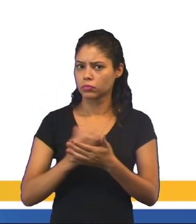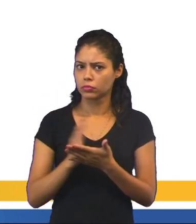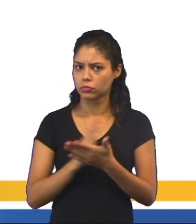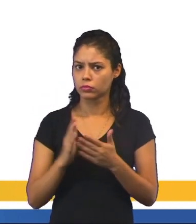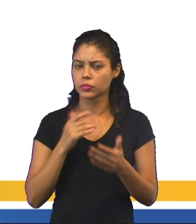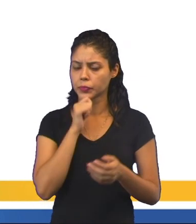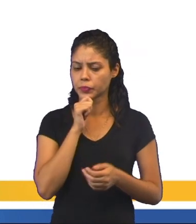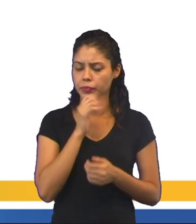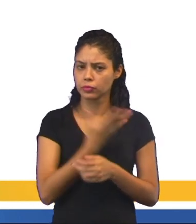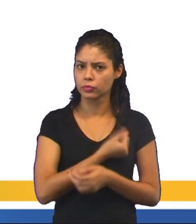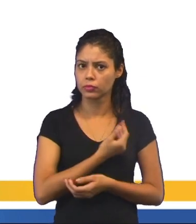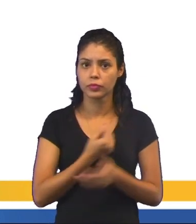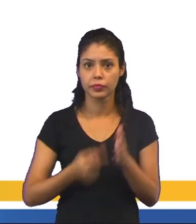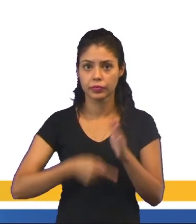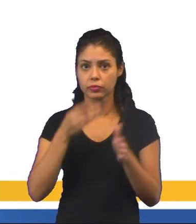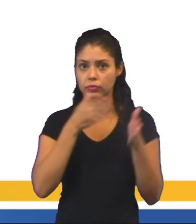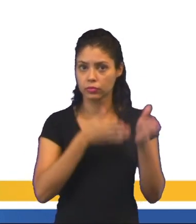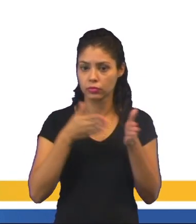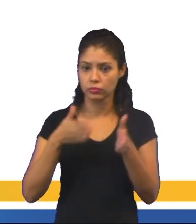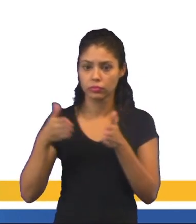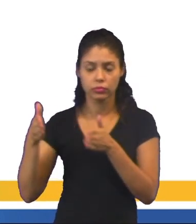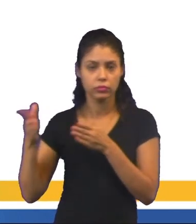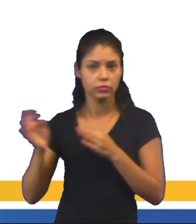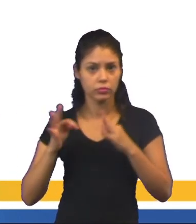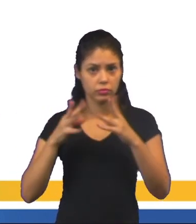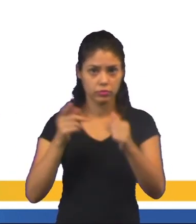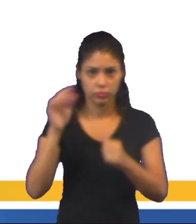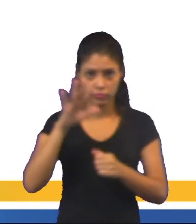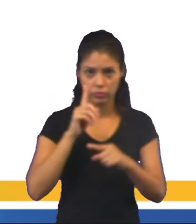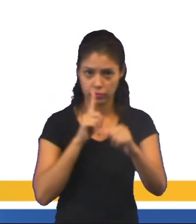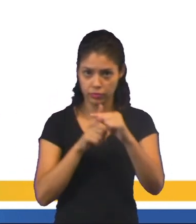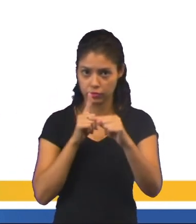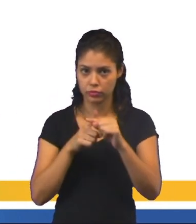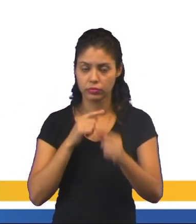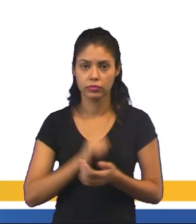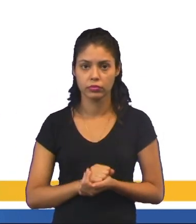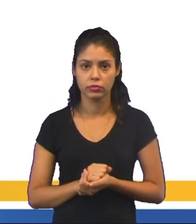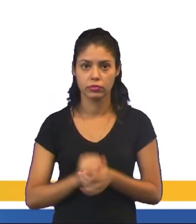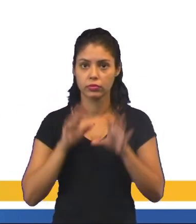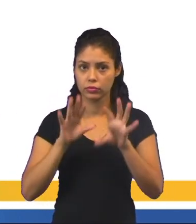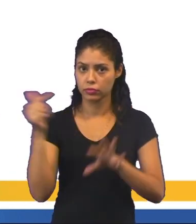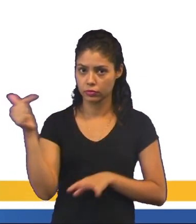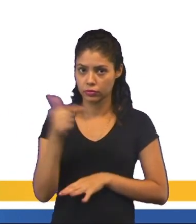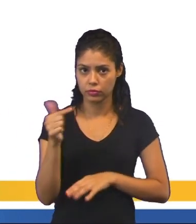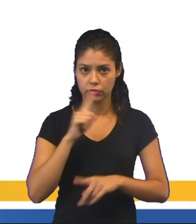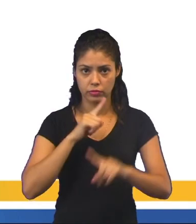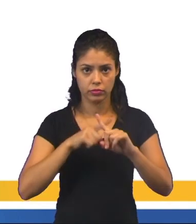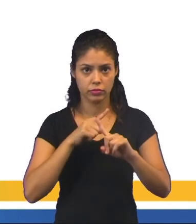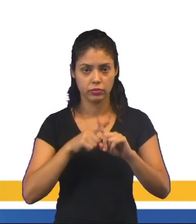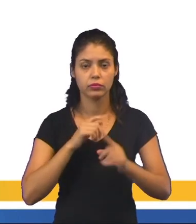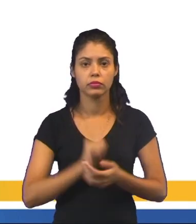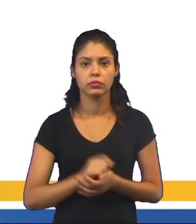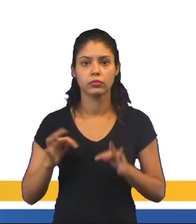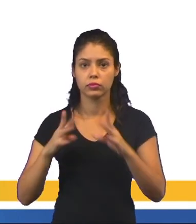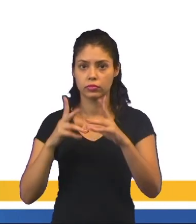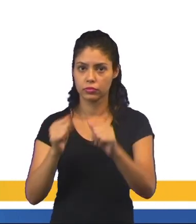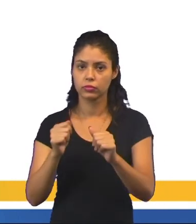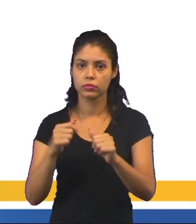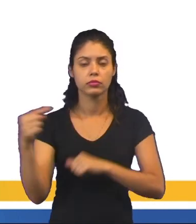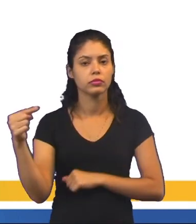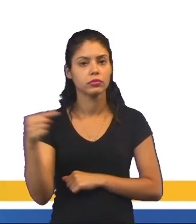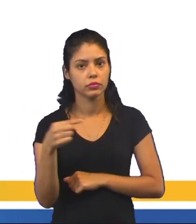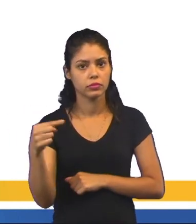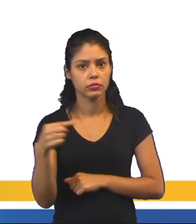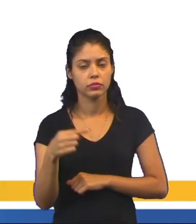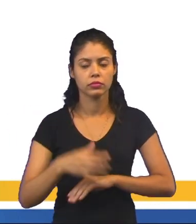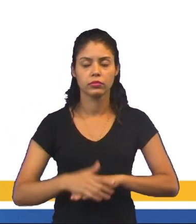numeração. Então, os primeiros momentos vai ficar todo ele positivo e a segunda multiplicação secundária, todos os elementos